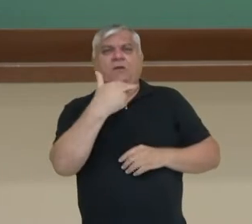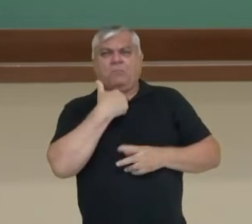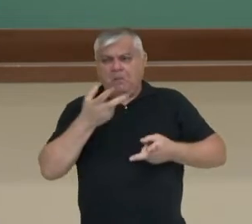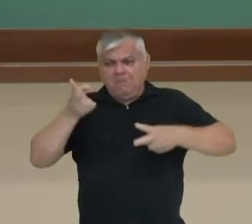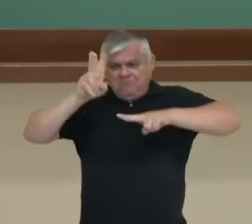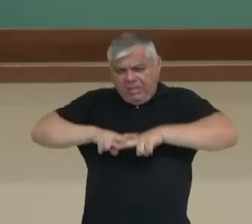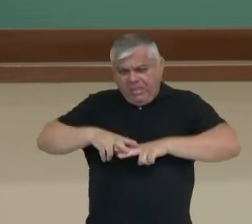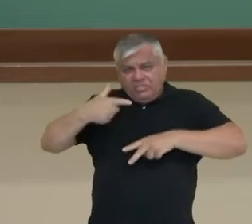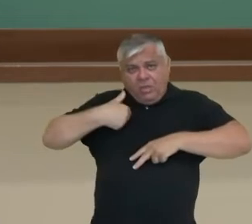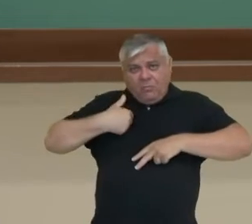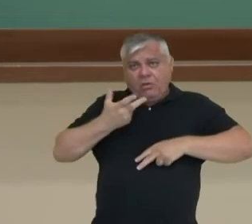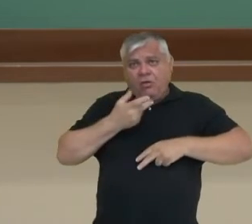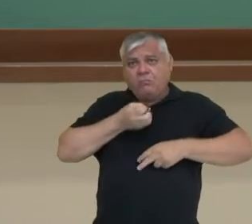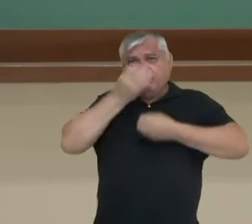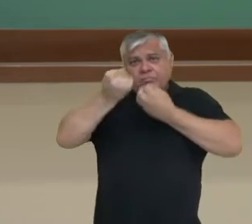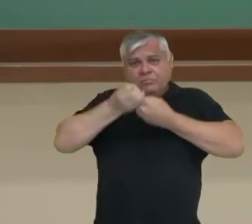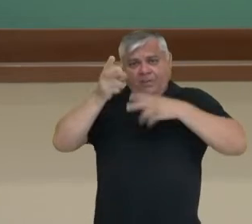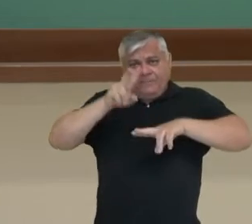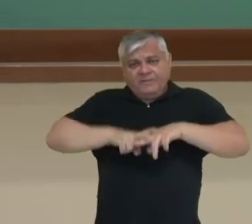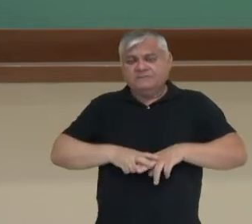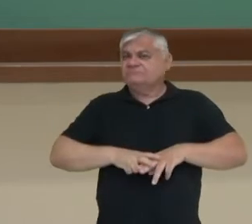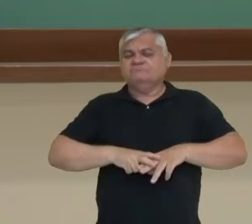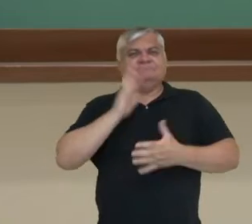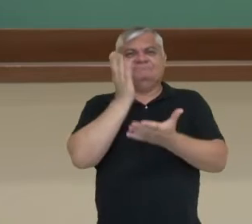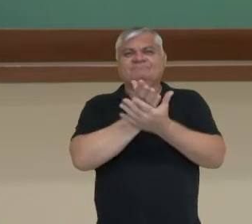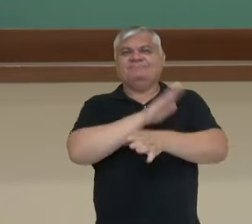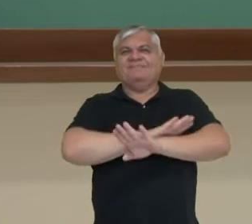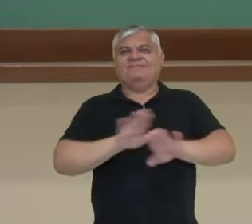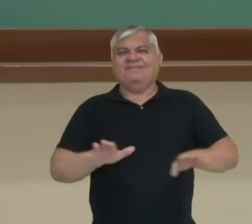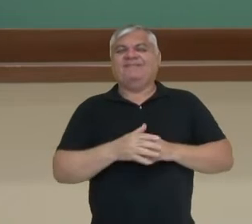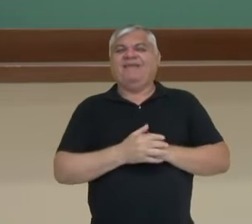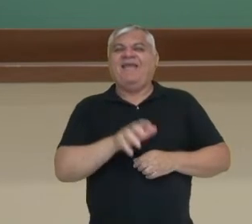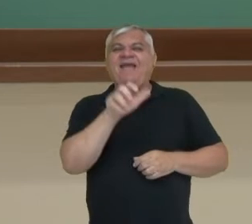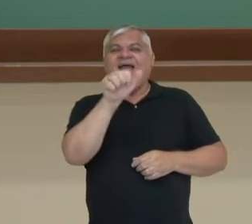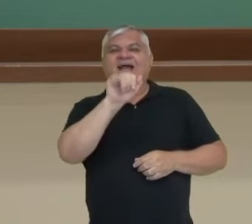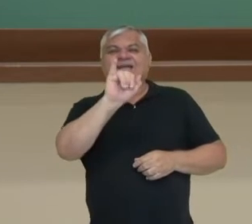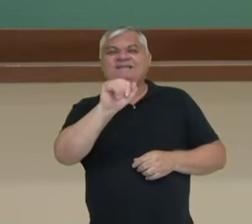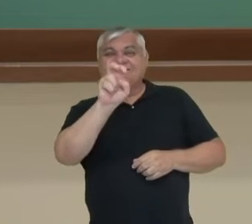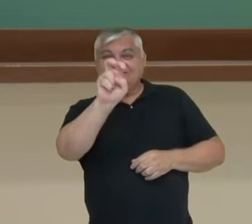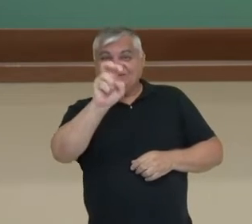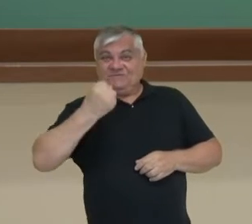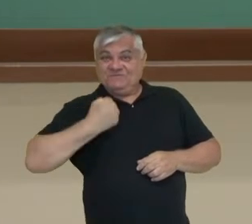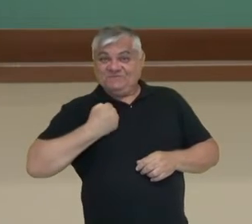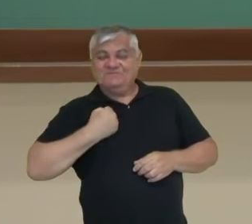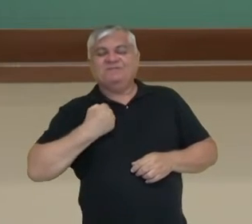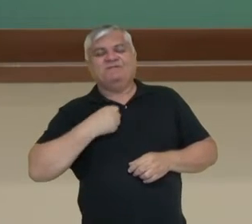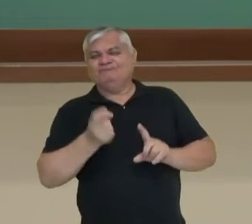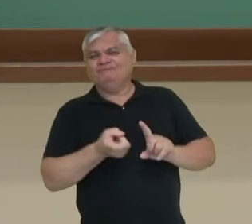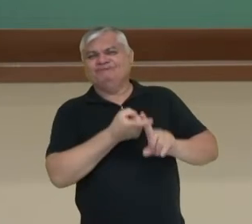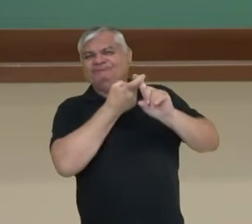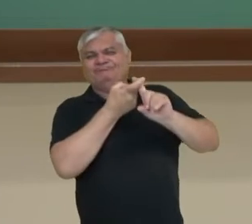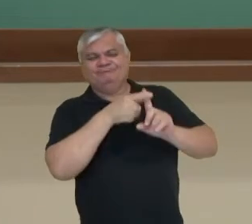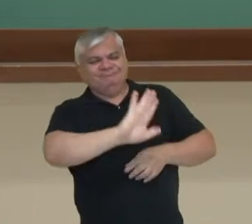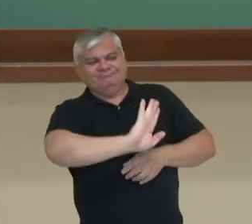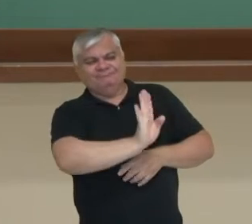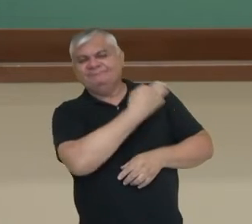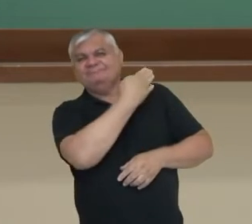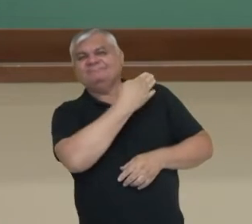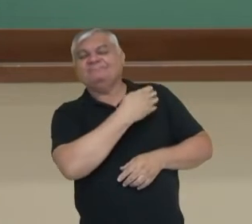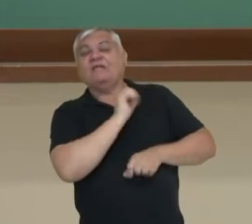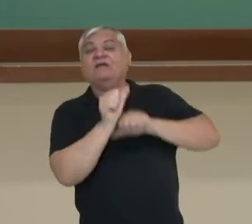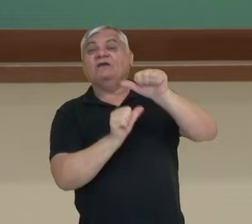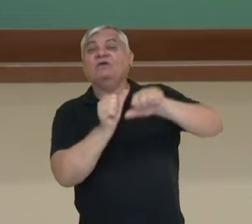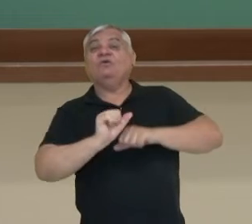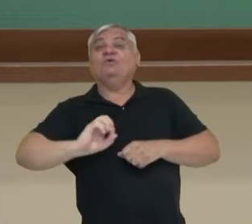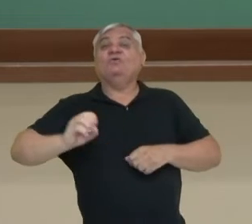preso ou punido por elas, já que o AI-5 também havia sido suspenso. Então isso já cria um novo clima,